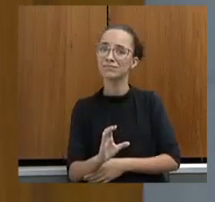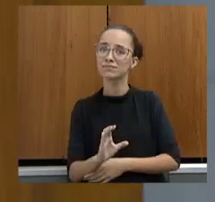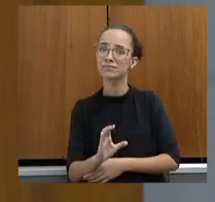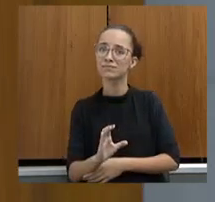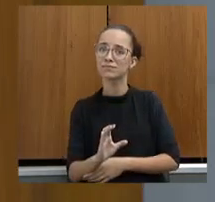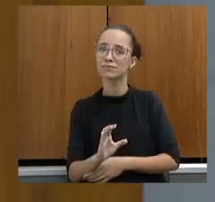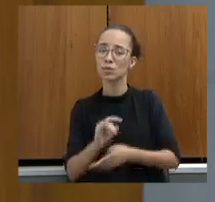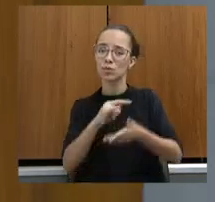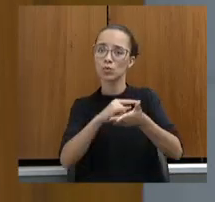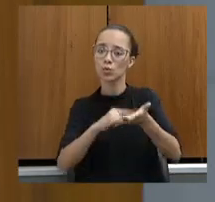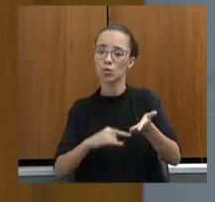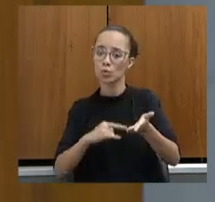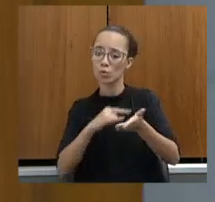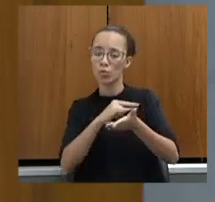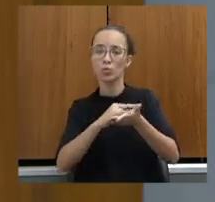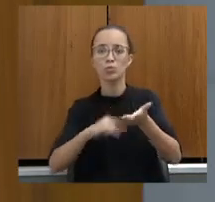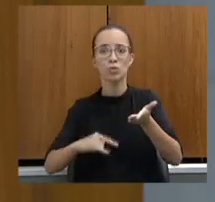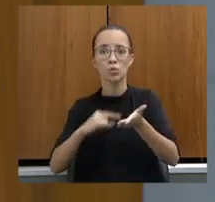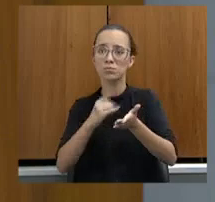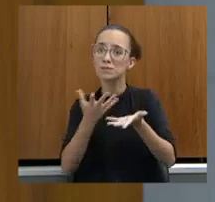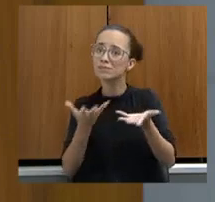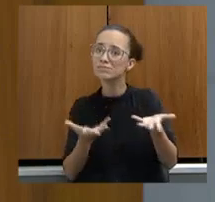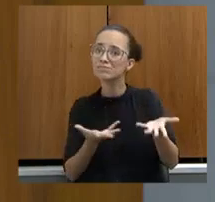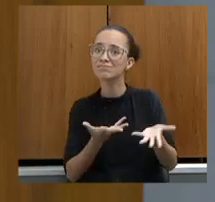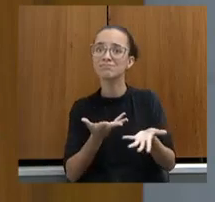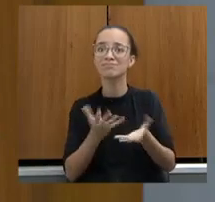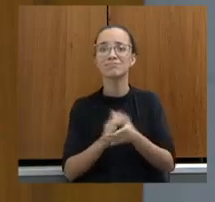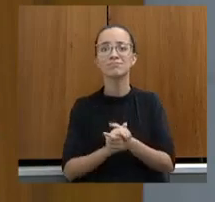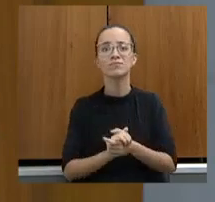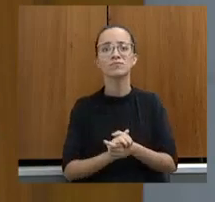sem base para o resto dos Deputados